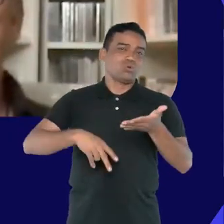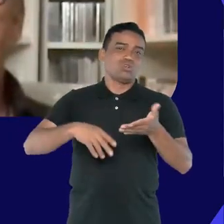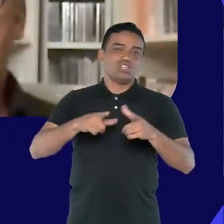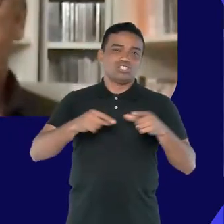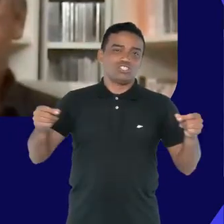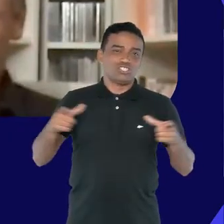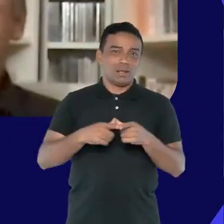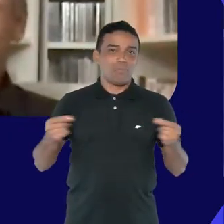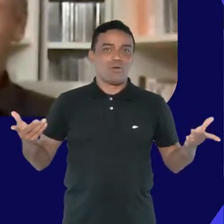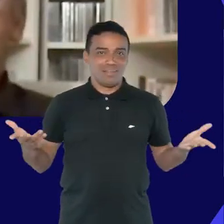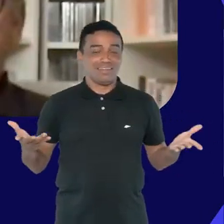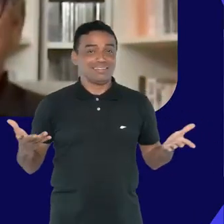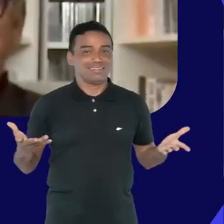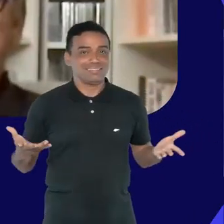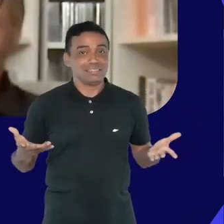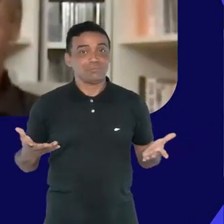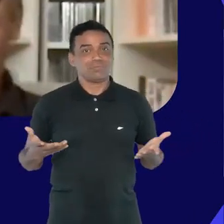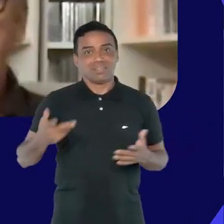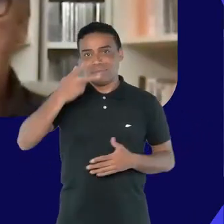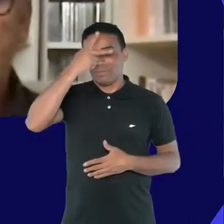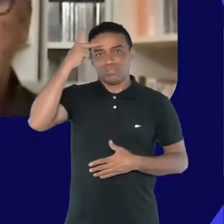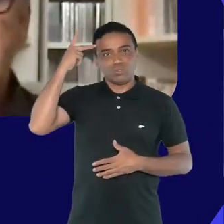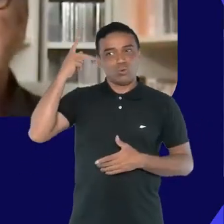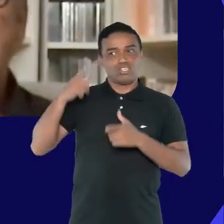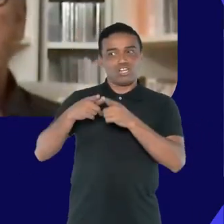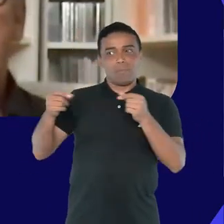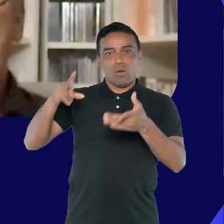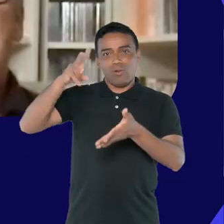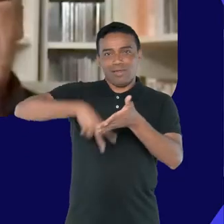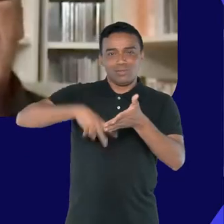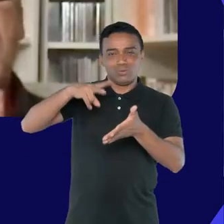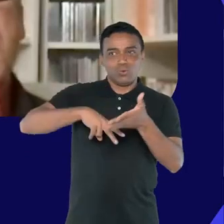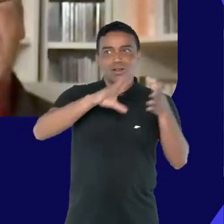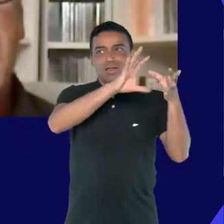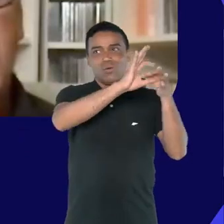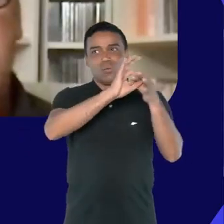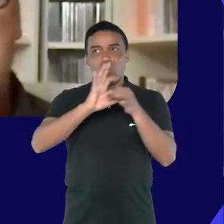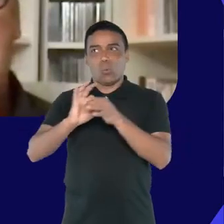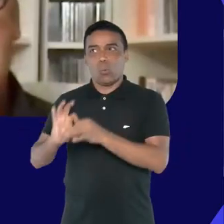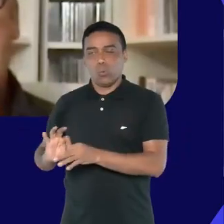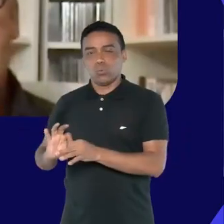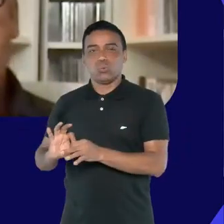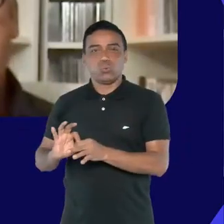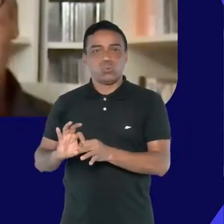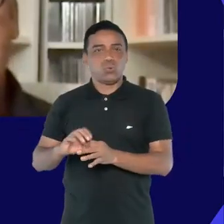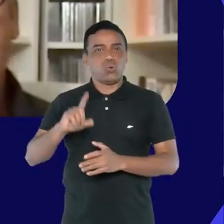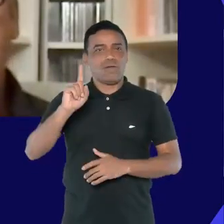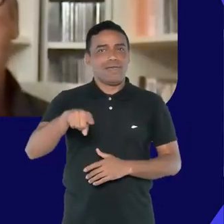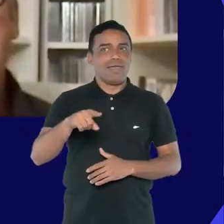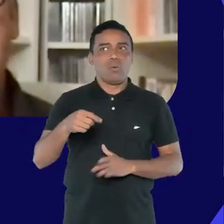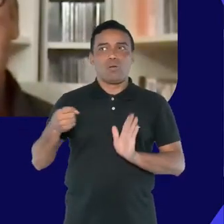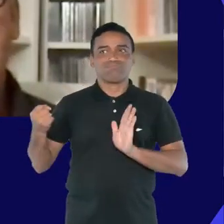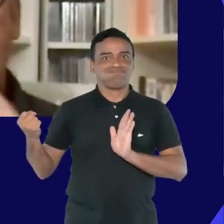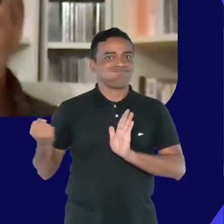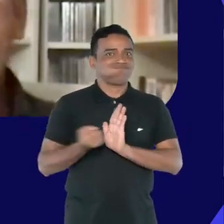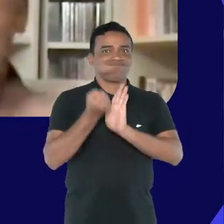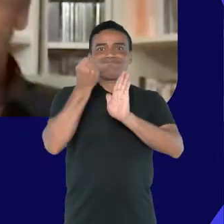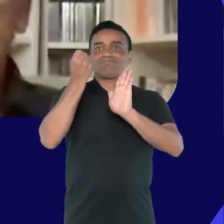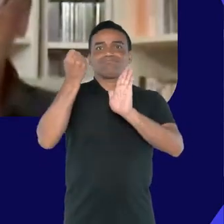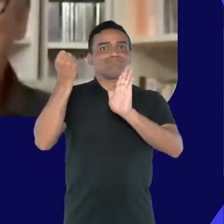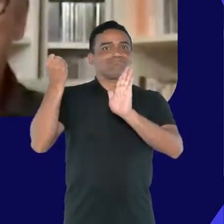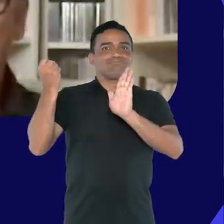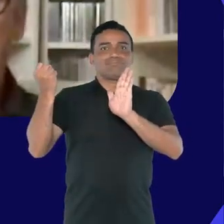mesmo. Porque leitores japoneses, naquele contexto, é um símbolo de